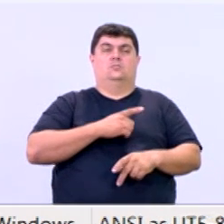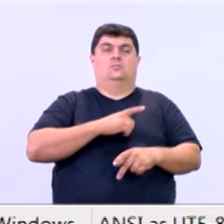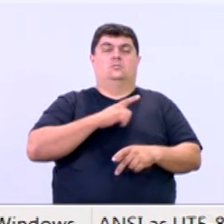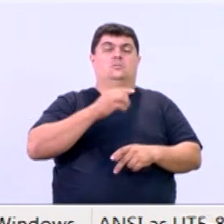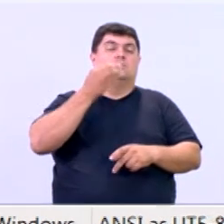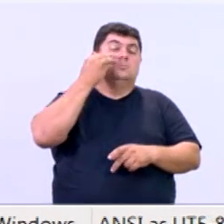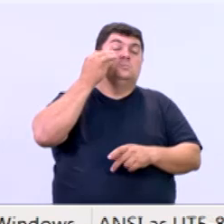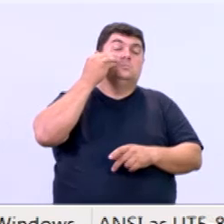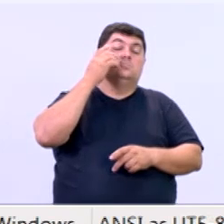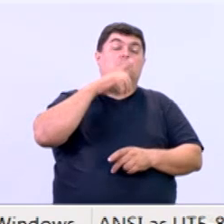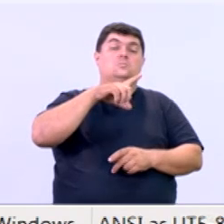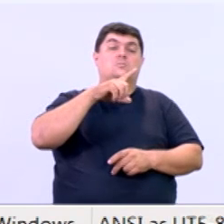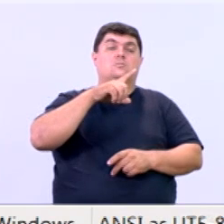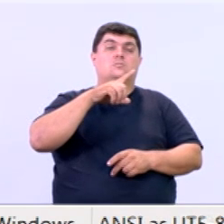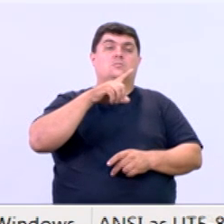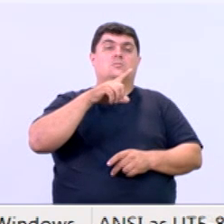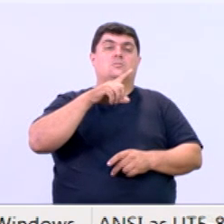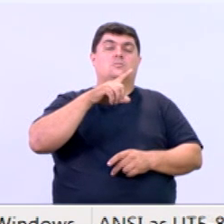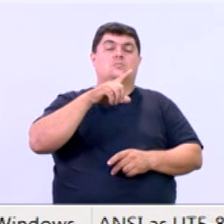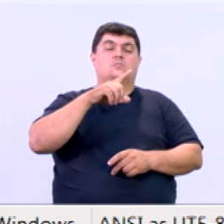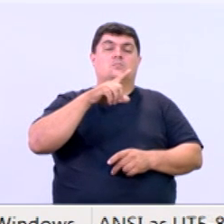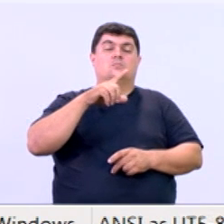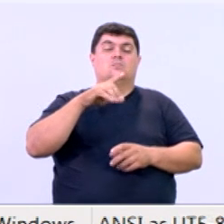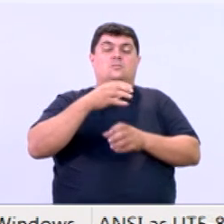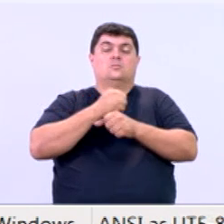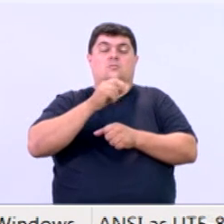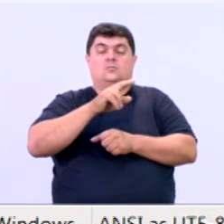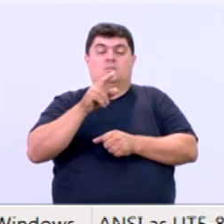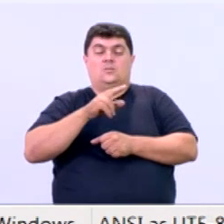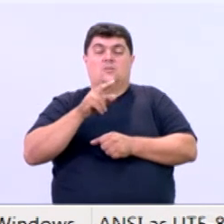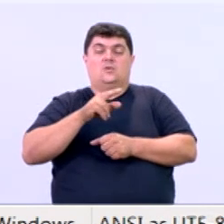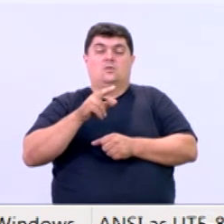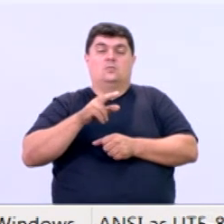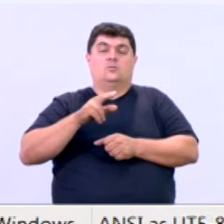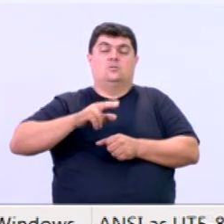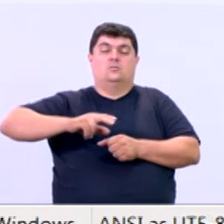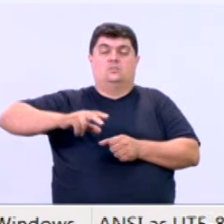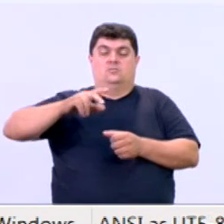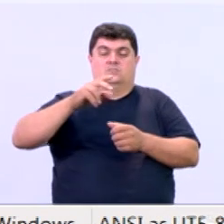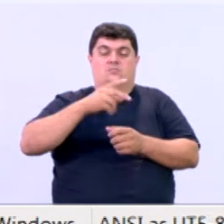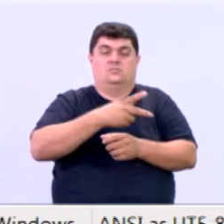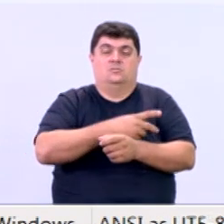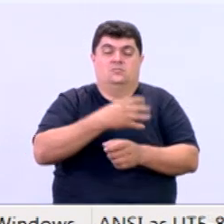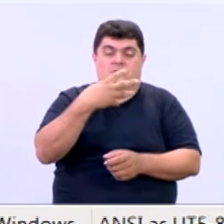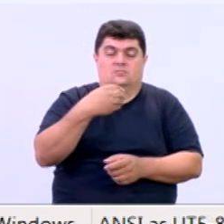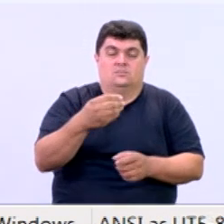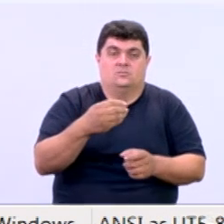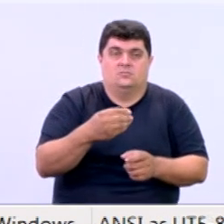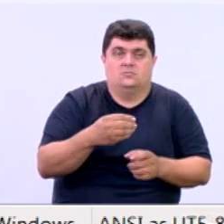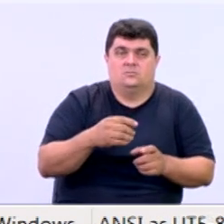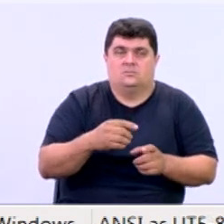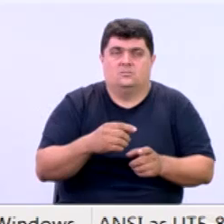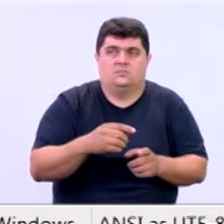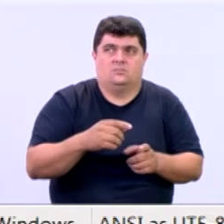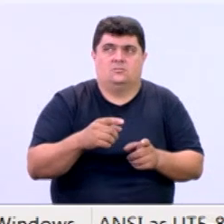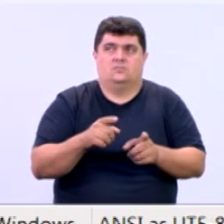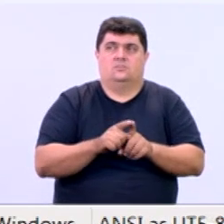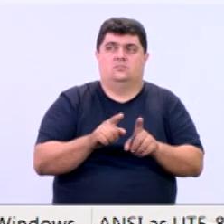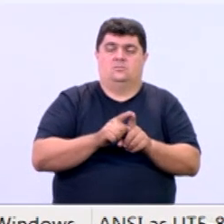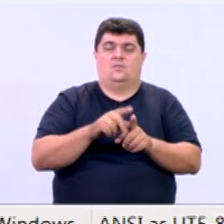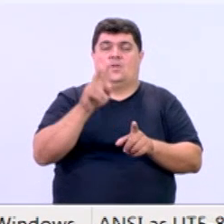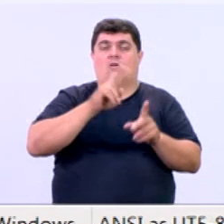concatenar o resultado com senhor, o nome da pessoa, nascido em, e aqui o valor da